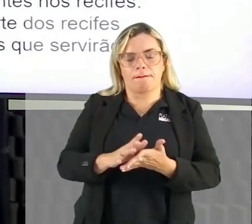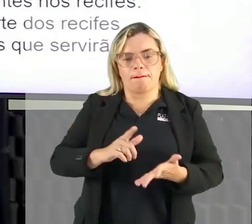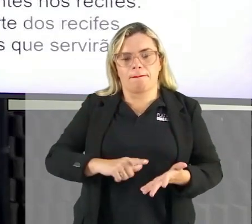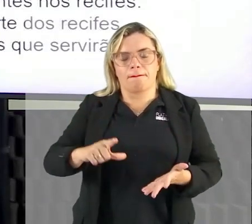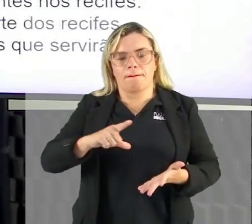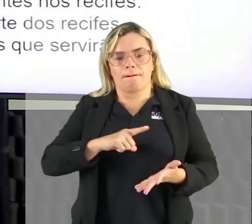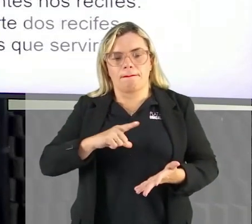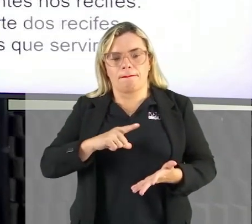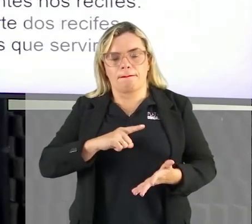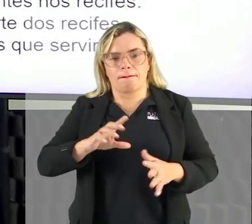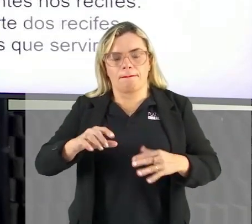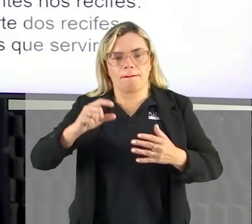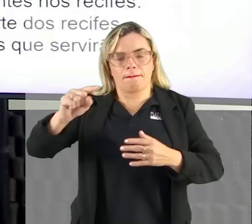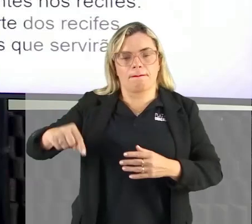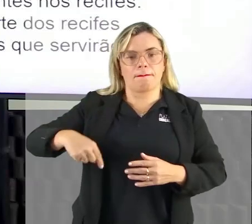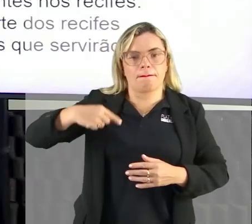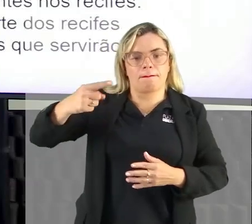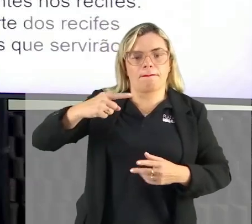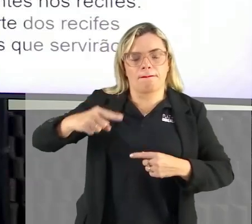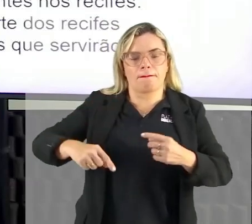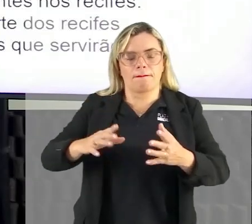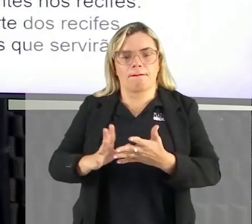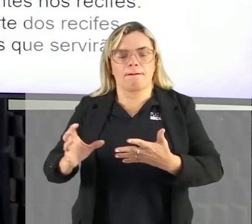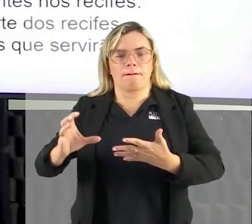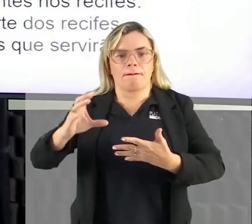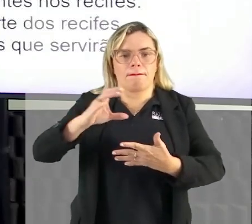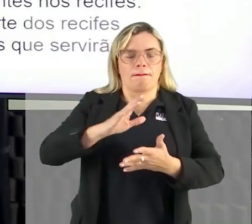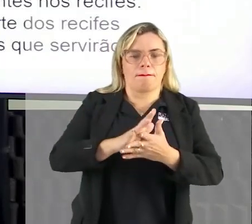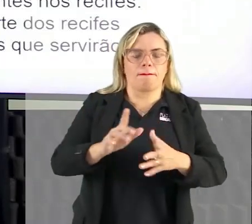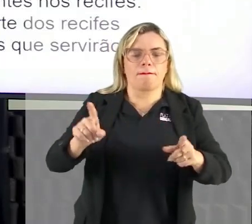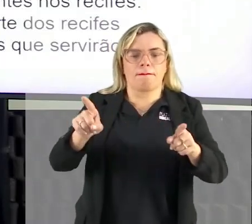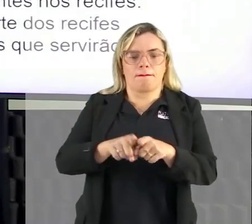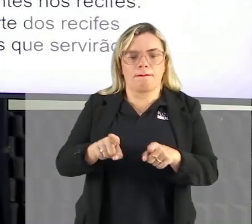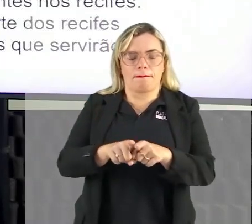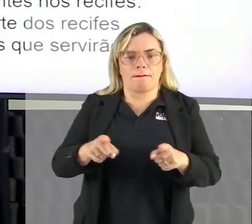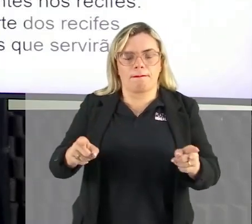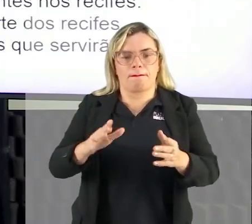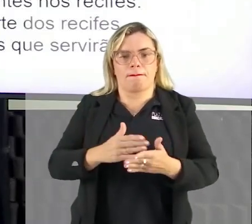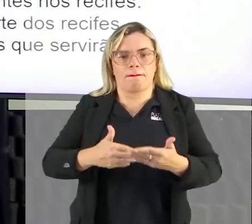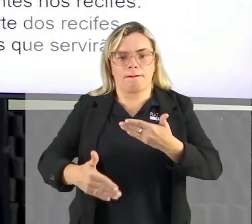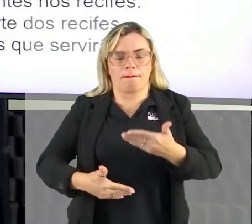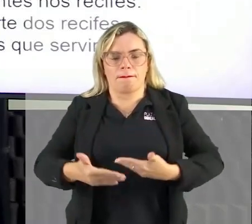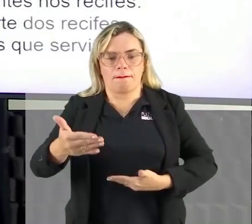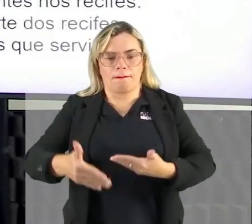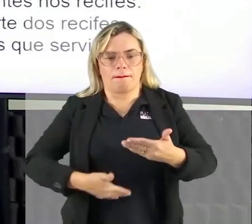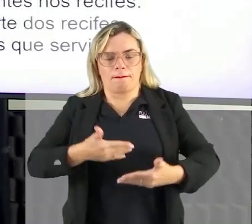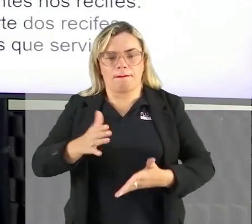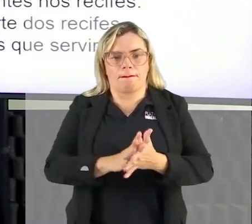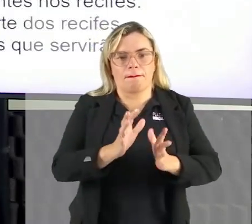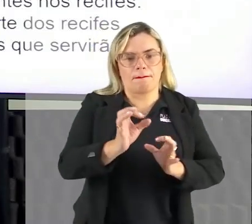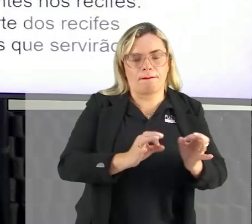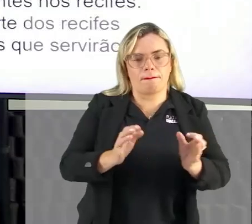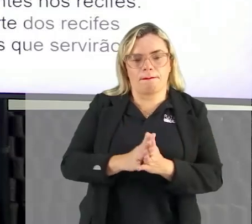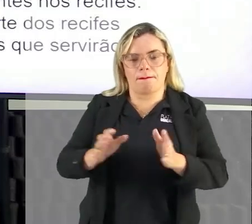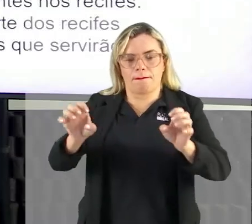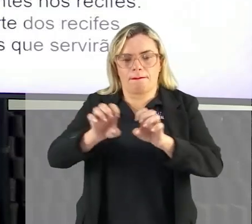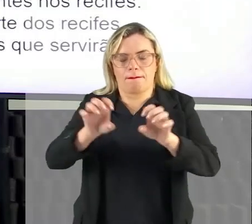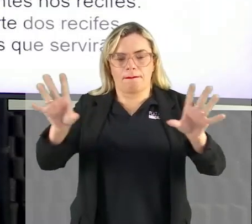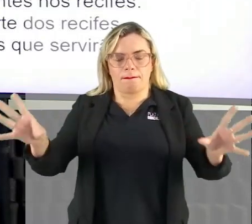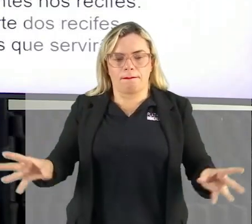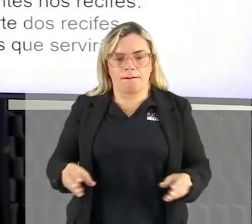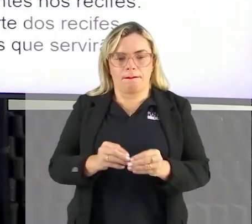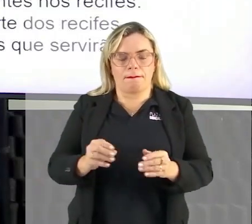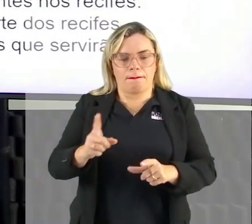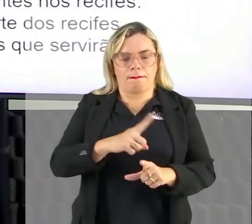existir para que os próximos da cadeia alimentar também se alimentem deles. Então, isso aqui é aquela sequência que a gente já conhece da ecologia, né?